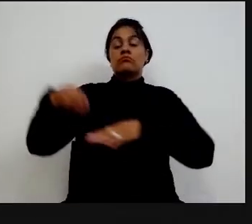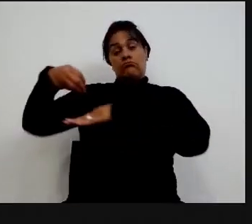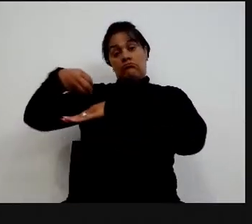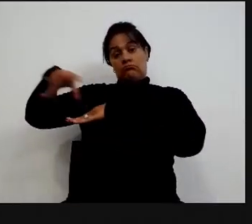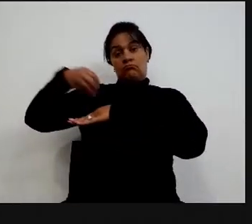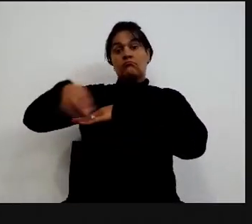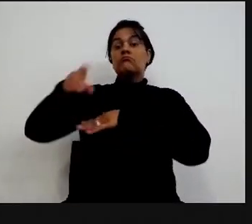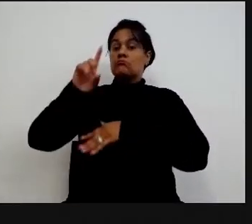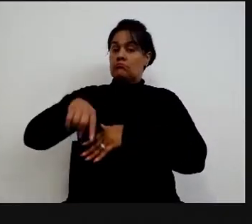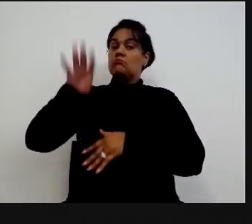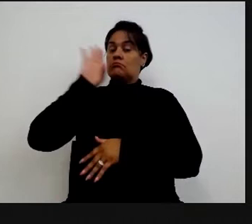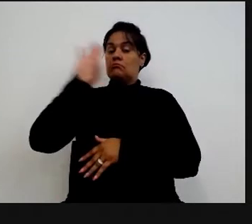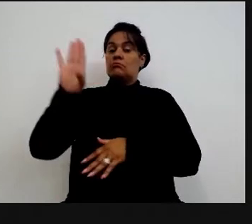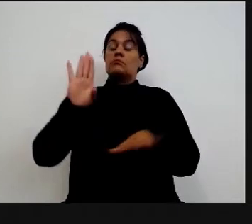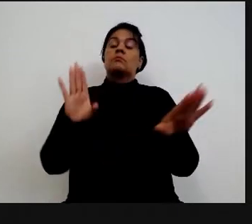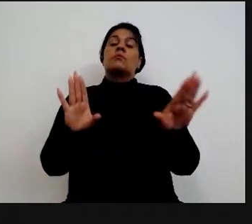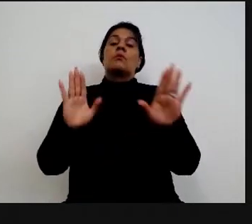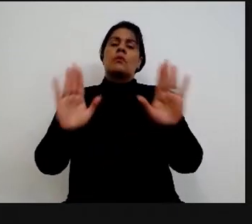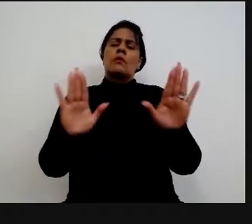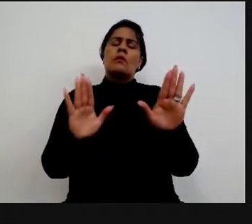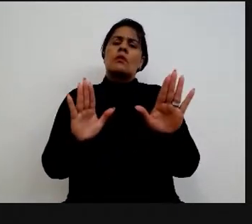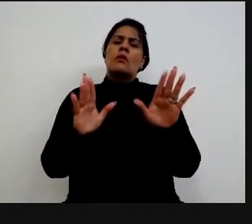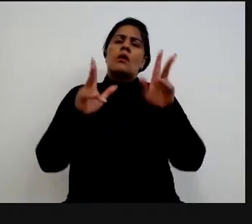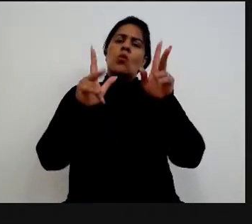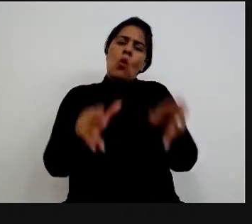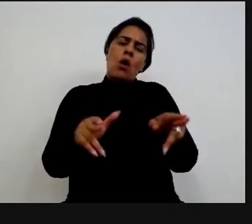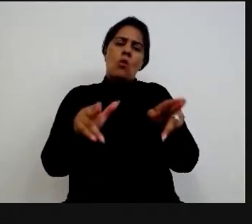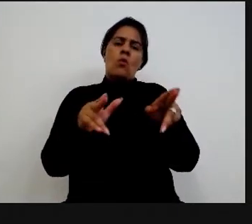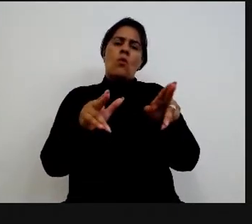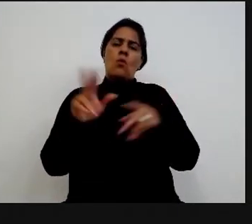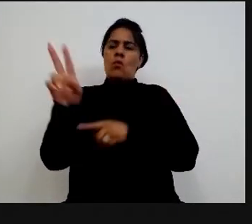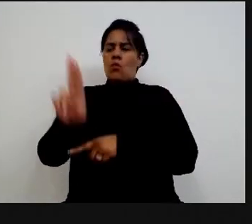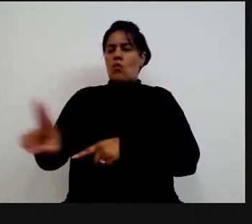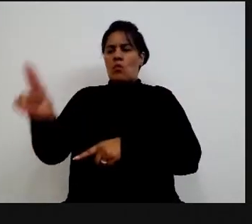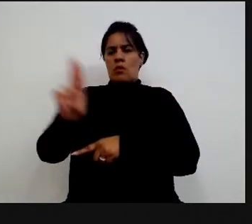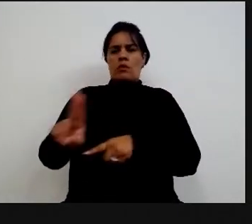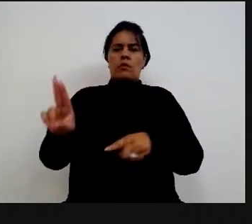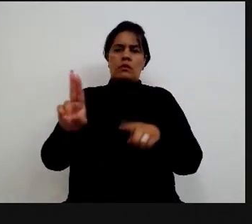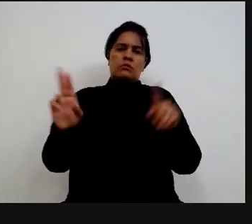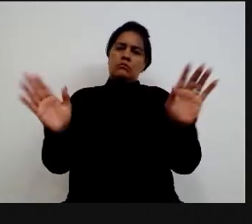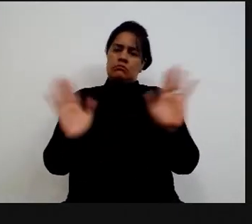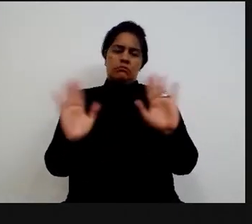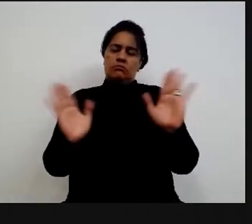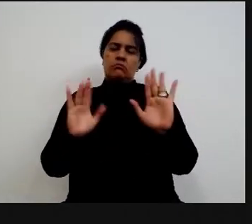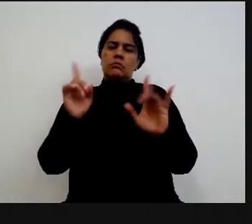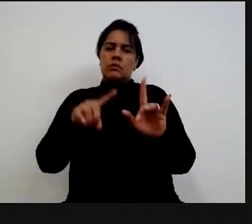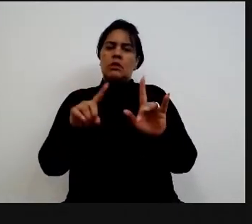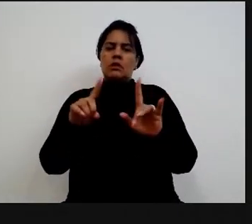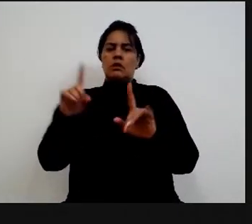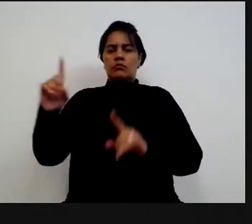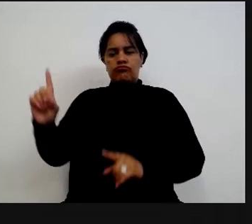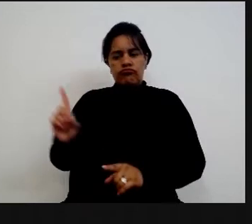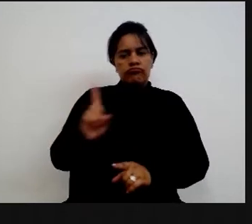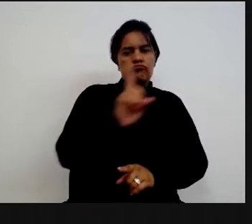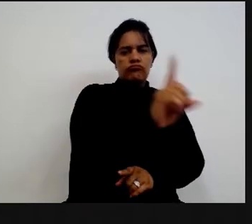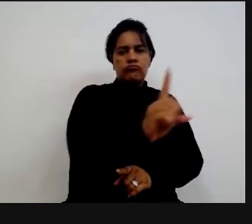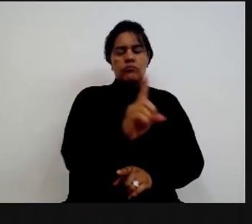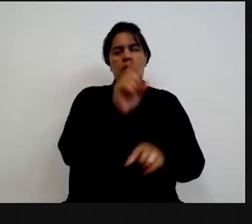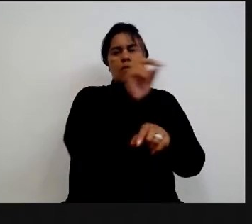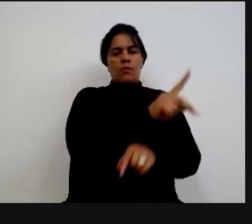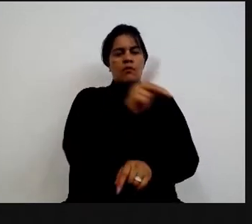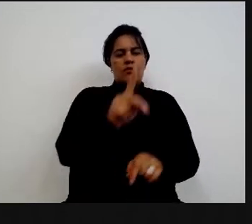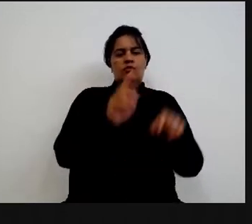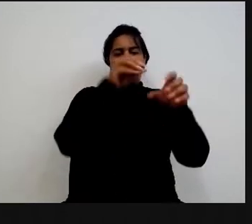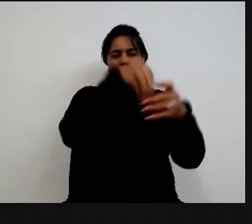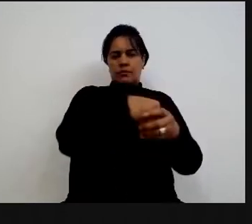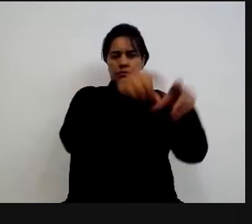dicas, principalmente. Não é igual uma universidade, principalmente a maioria das universidades, que põe o professor em sala de aula e